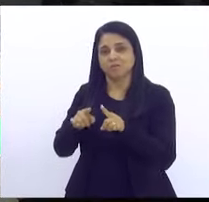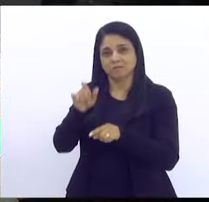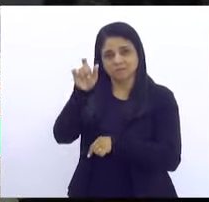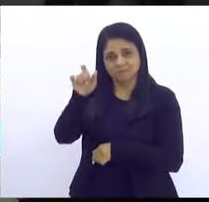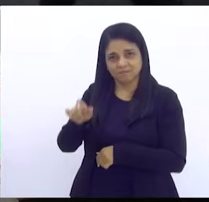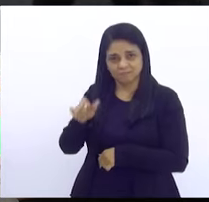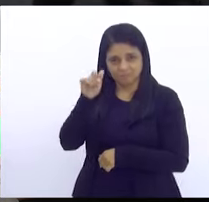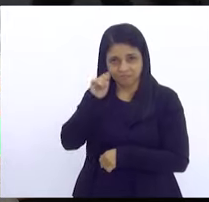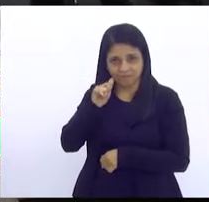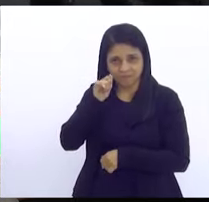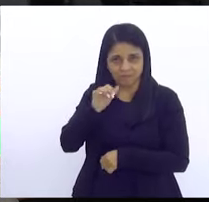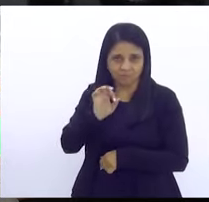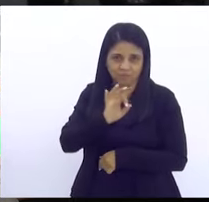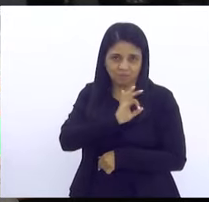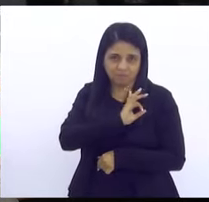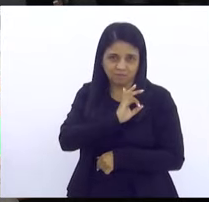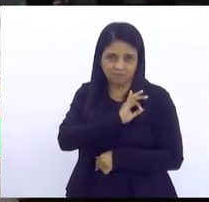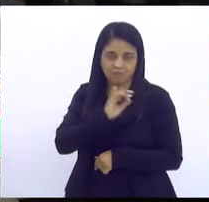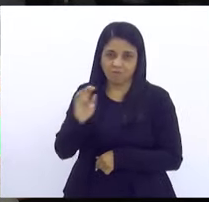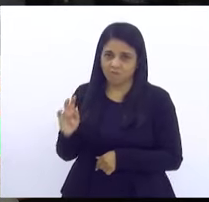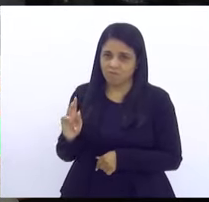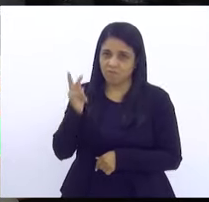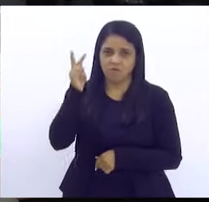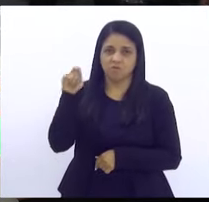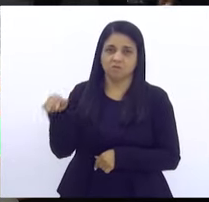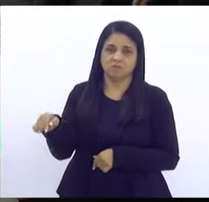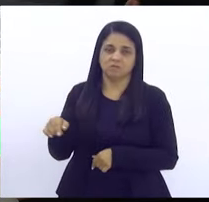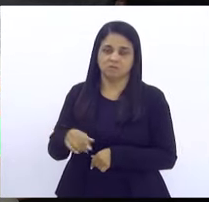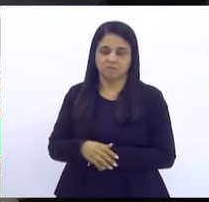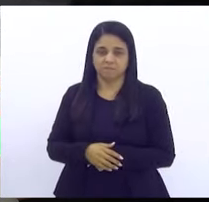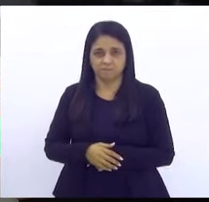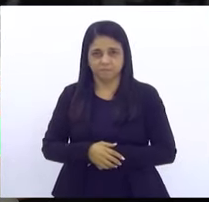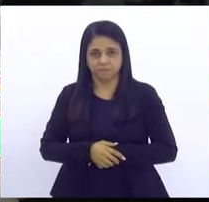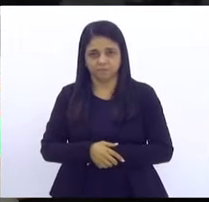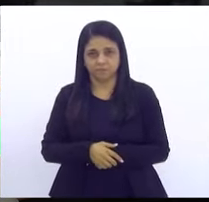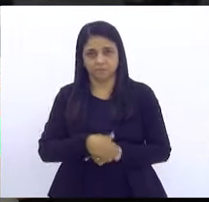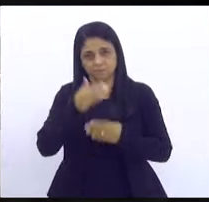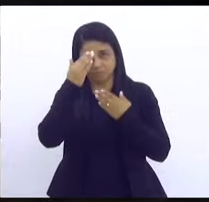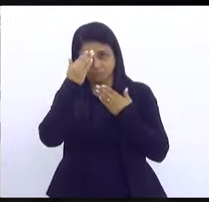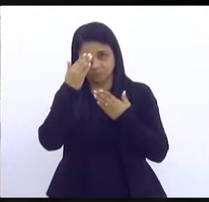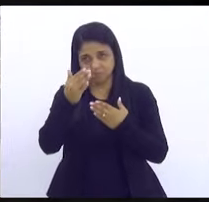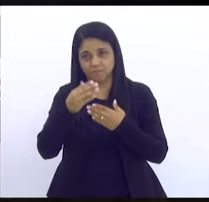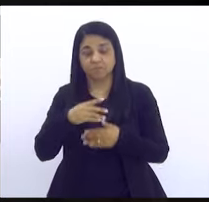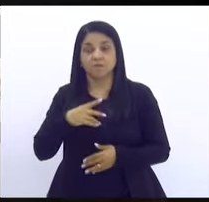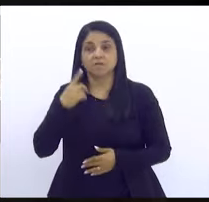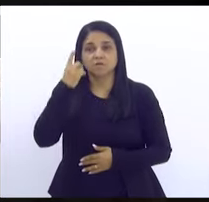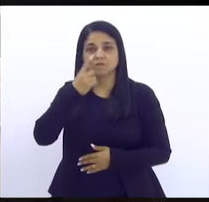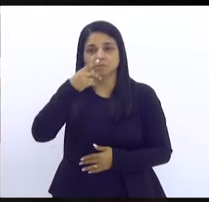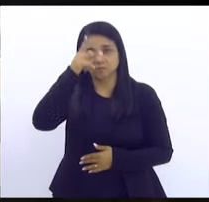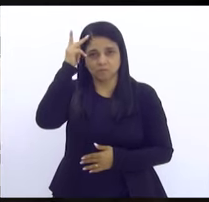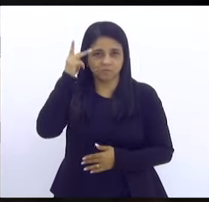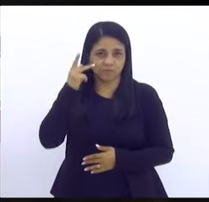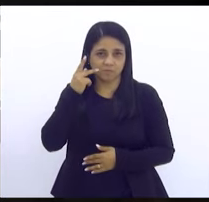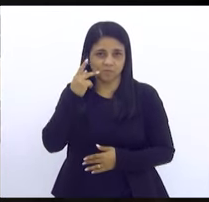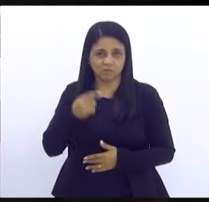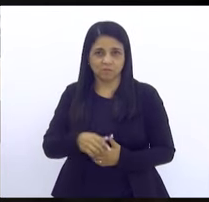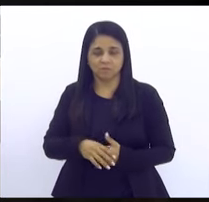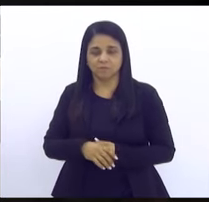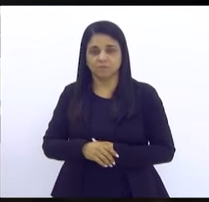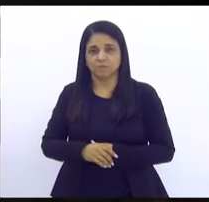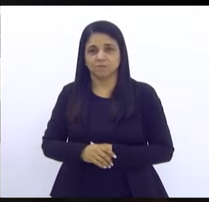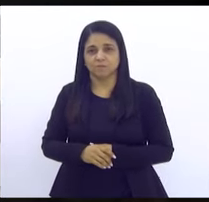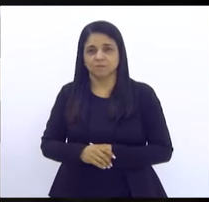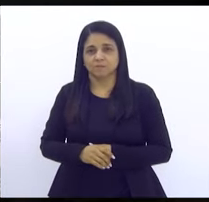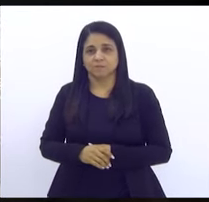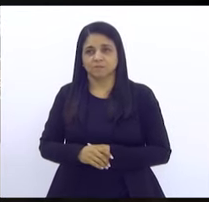importante mulher e essa valorosa policial militar. Muito obrigada. Deputado Luiz Paulo. Senhora presidente.